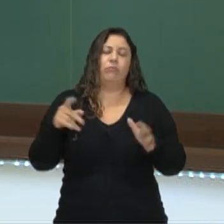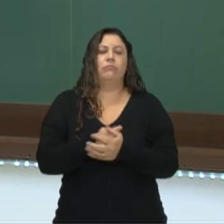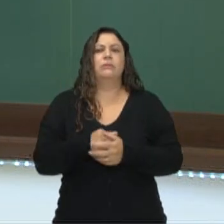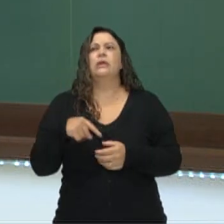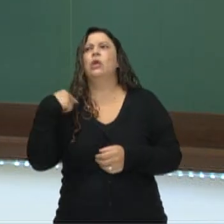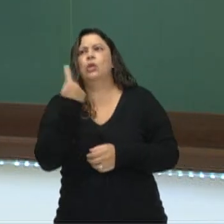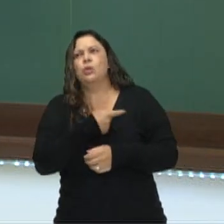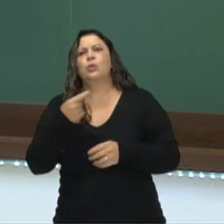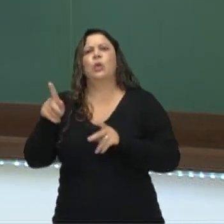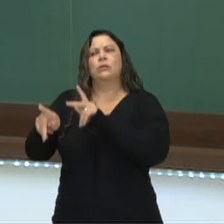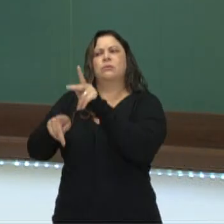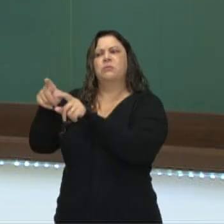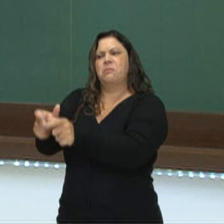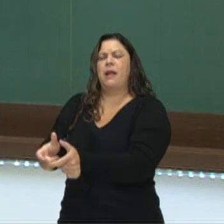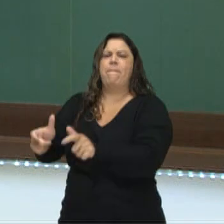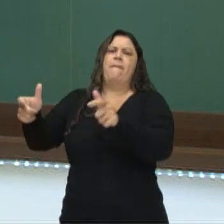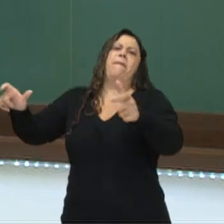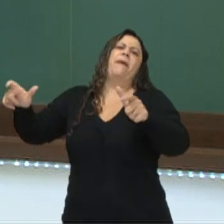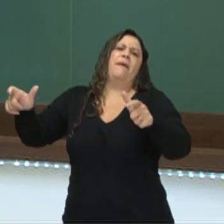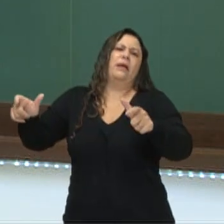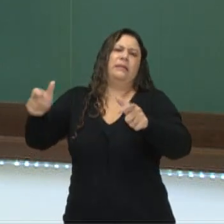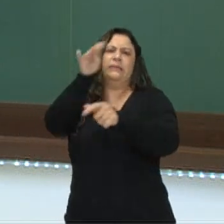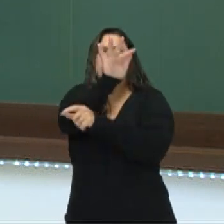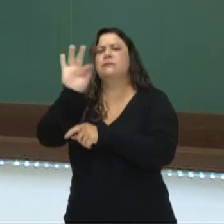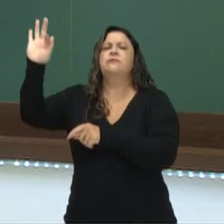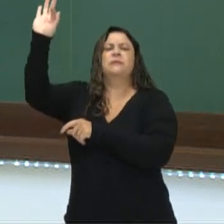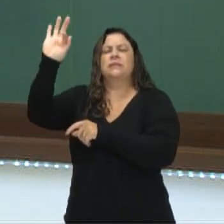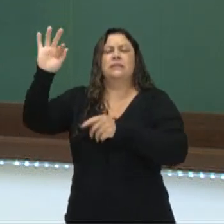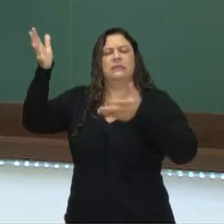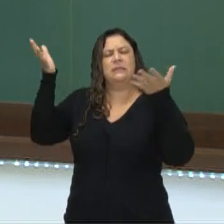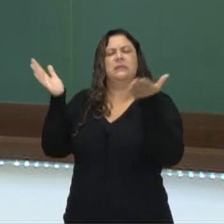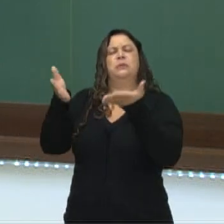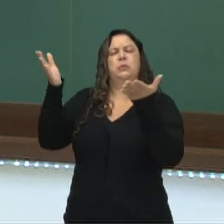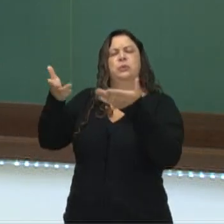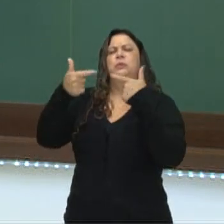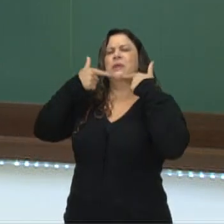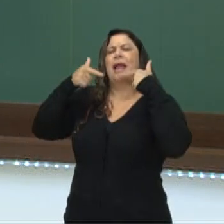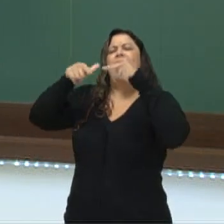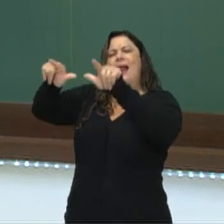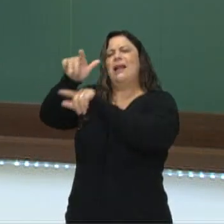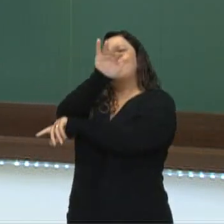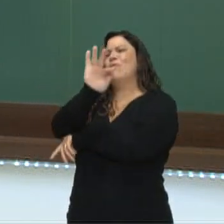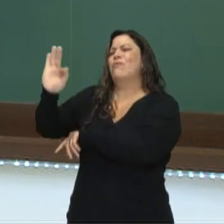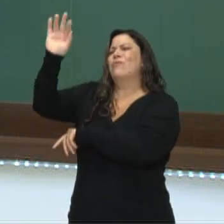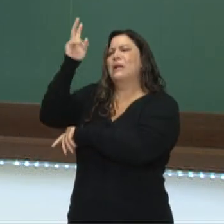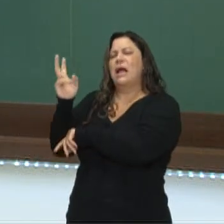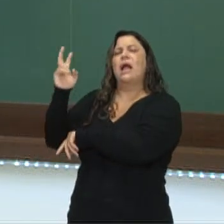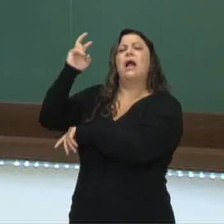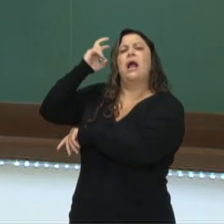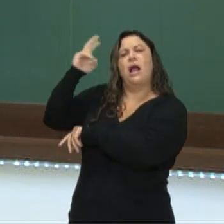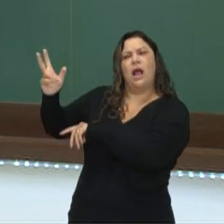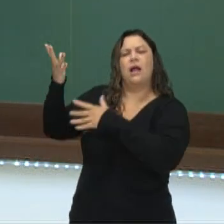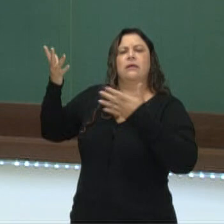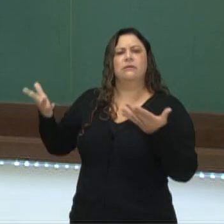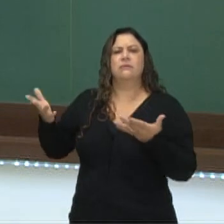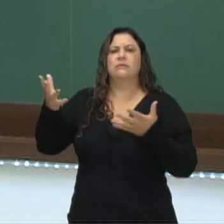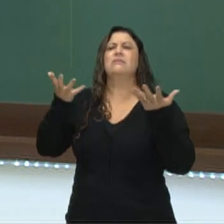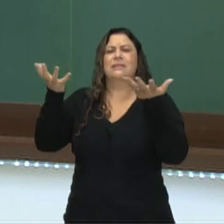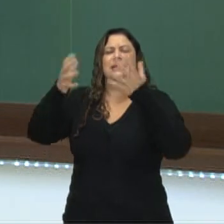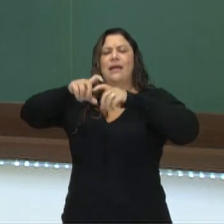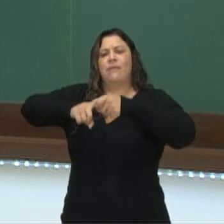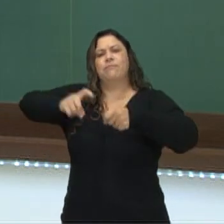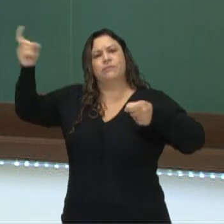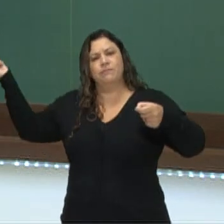aqui a maior parte da população que é francesa, e a gente já fala francês, e a nossa cultura, tá? Nós queremos